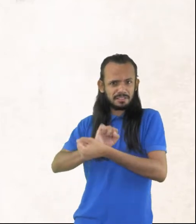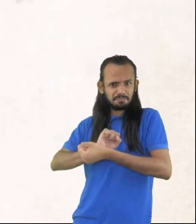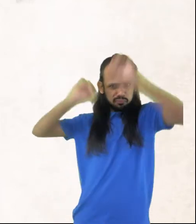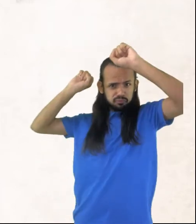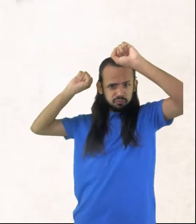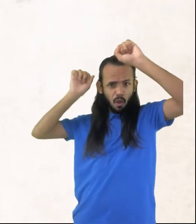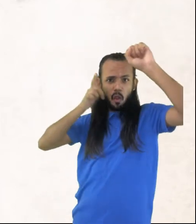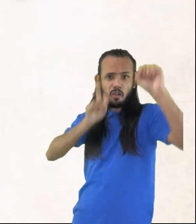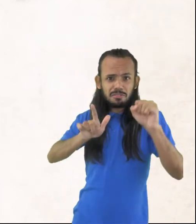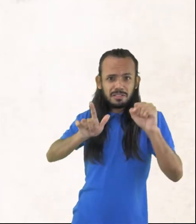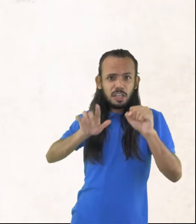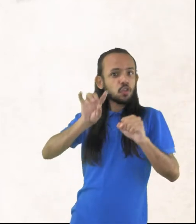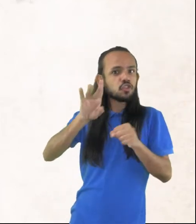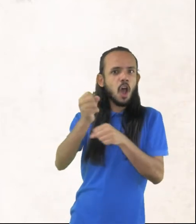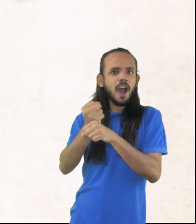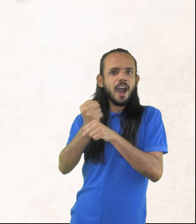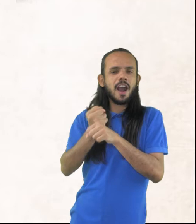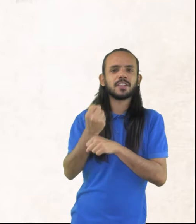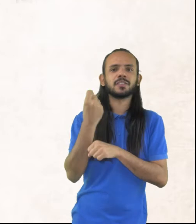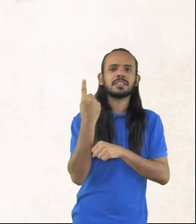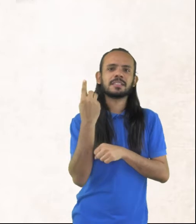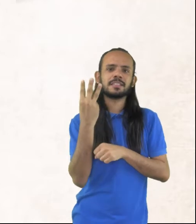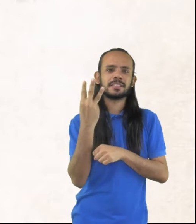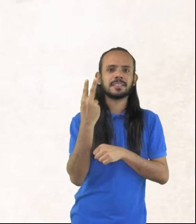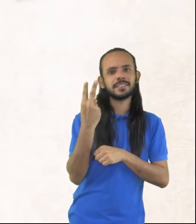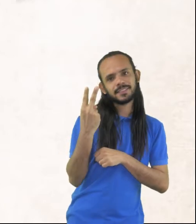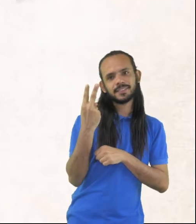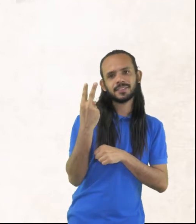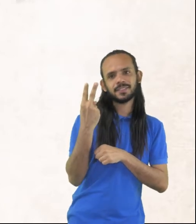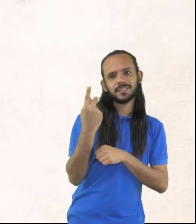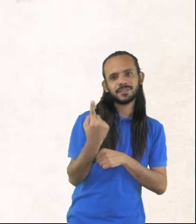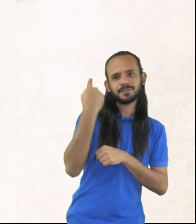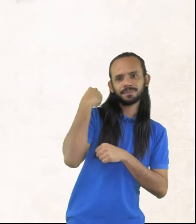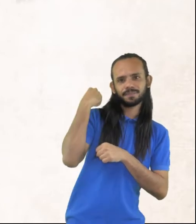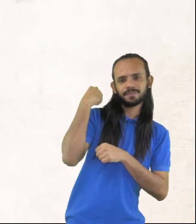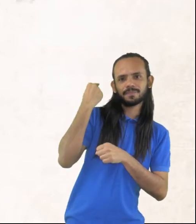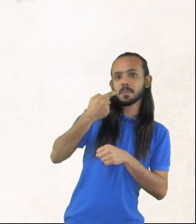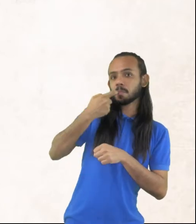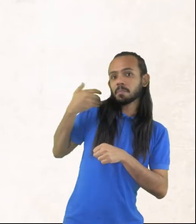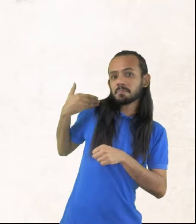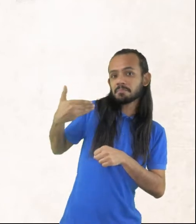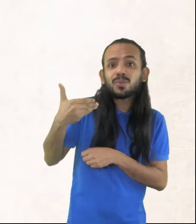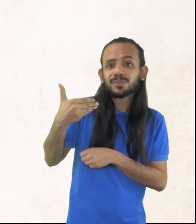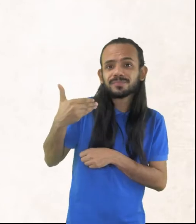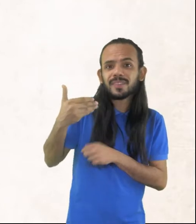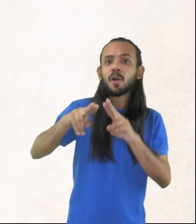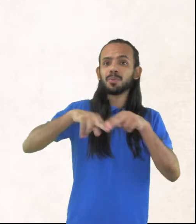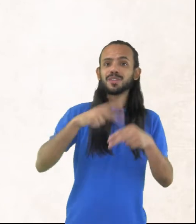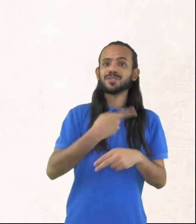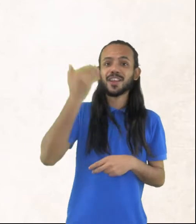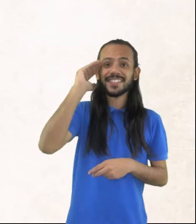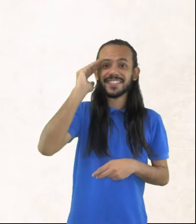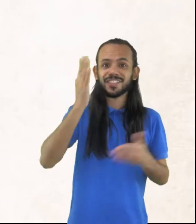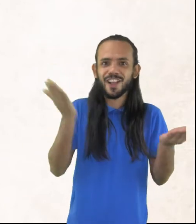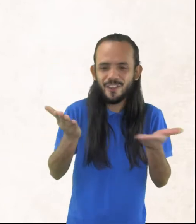aboliu oficialmente a escravização a qual os negros foram submetidos desde o período colonial há 132 anos.